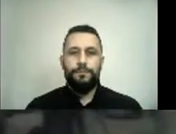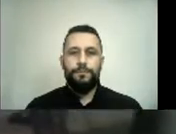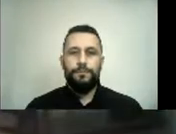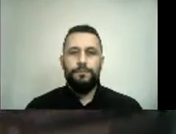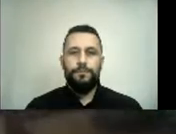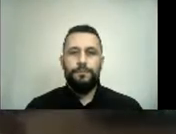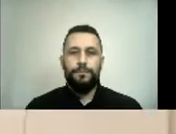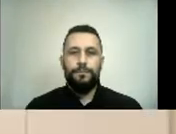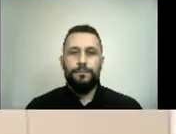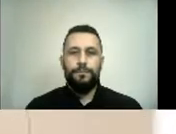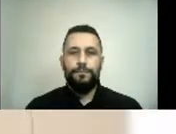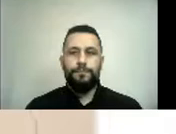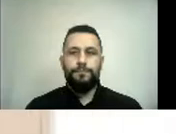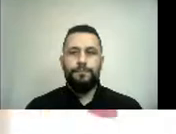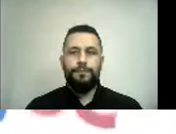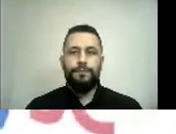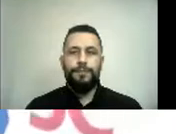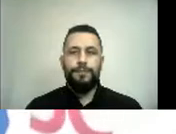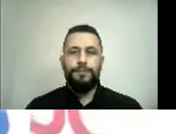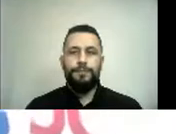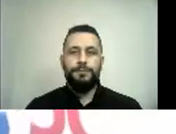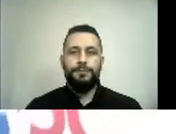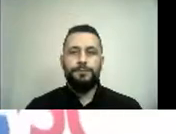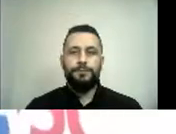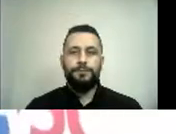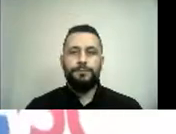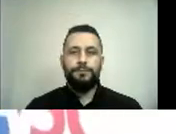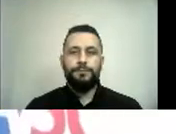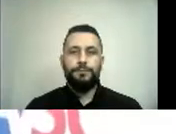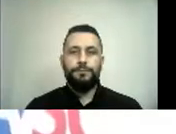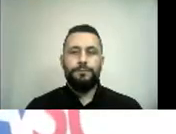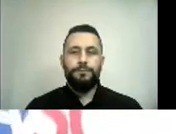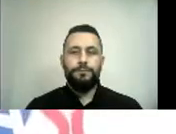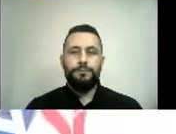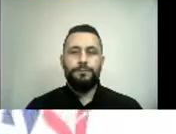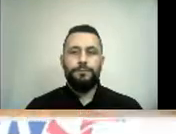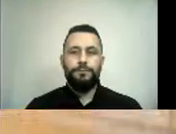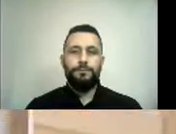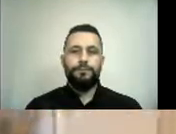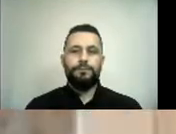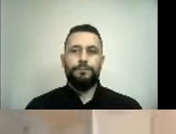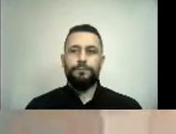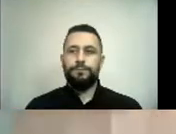conhecimento. Saúde, nós temos a campanha Mais CAAS que Saúde.